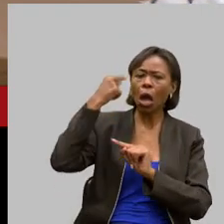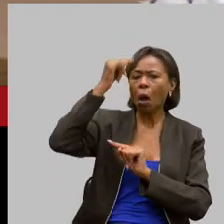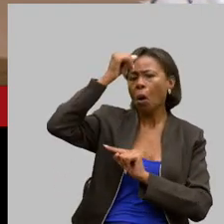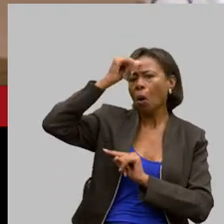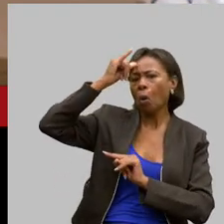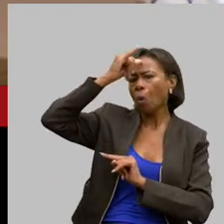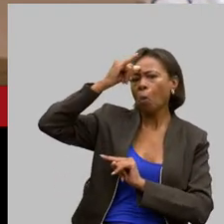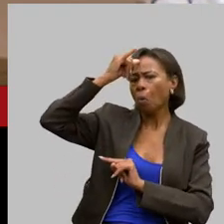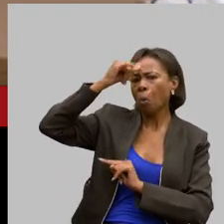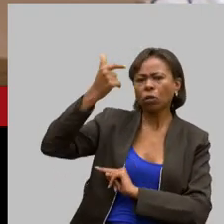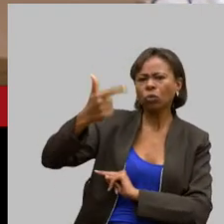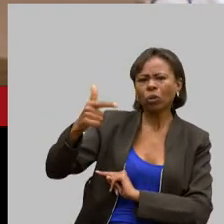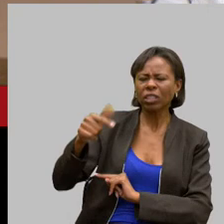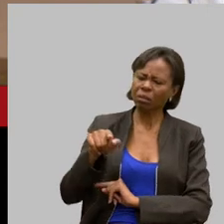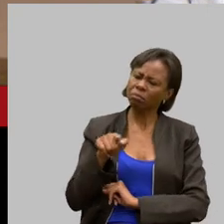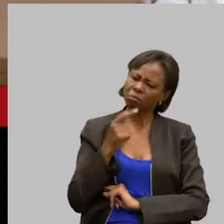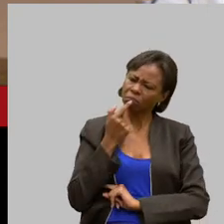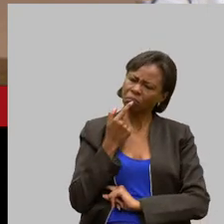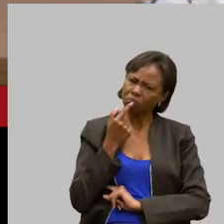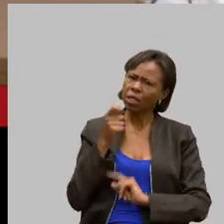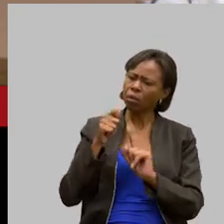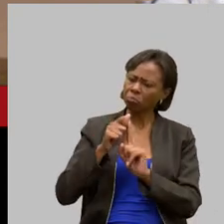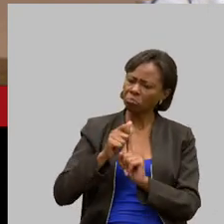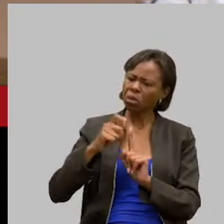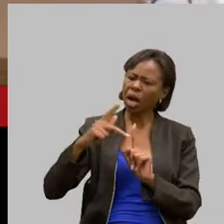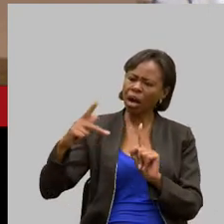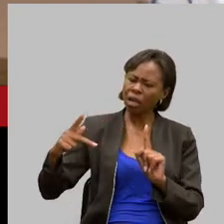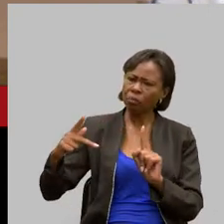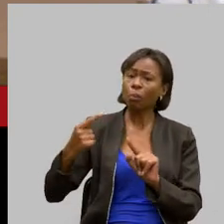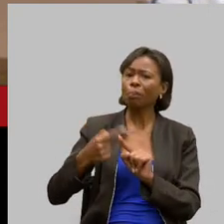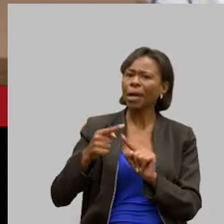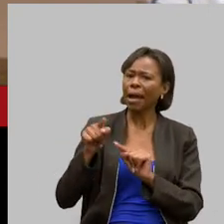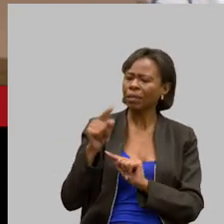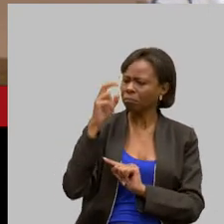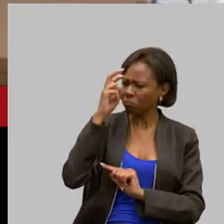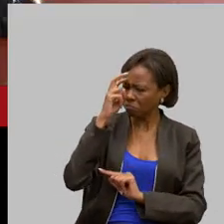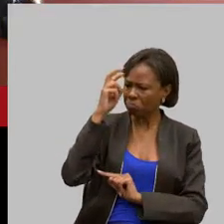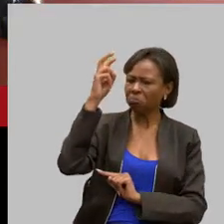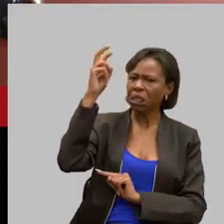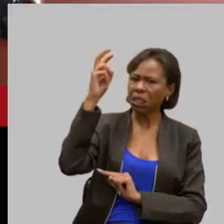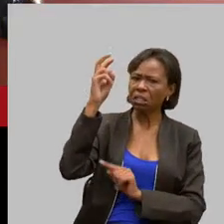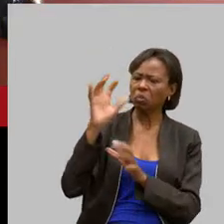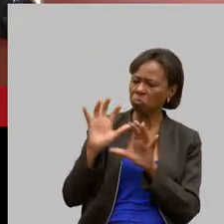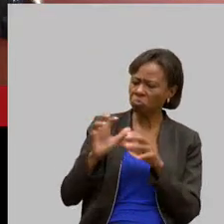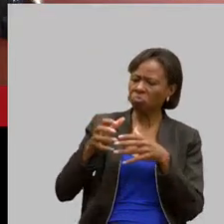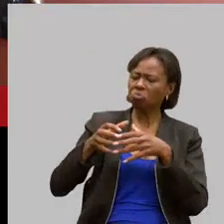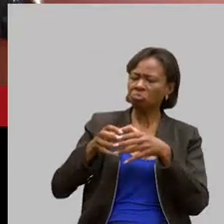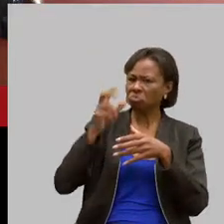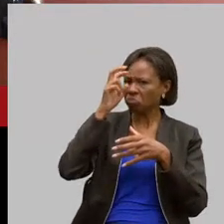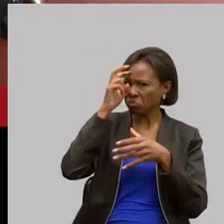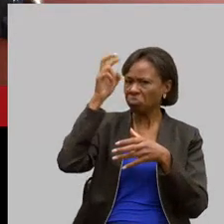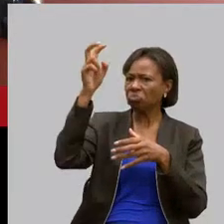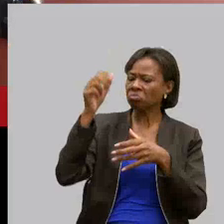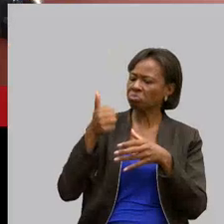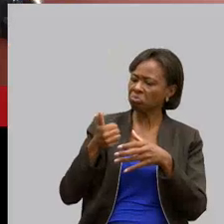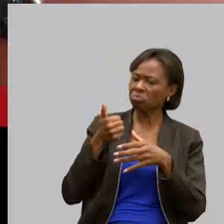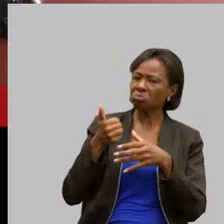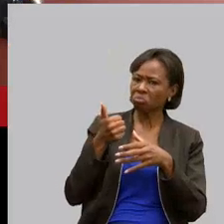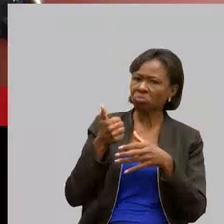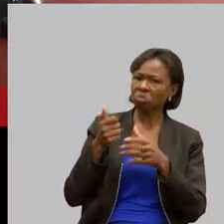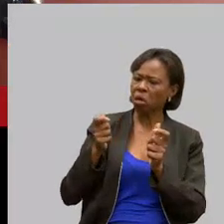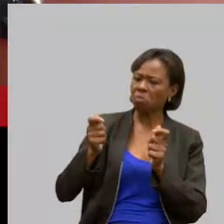tinham uma inteligência ou uma conduta que mereciam existir que não